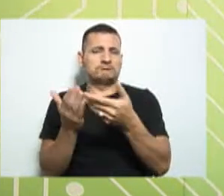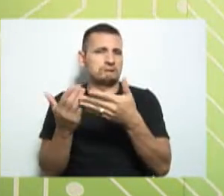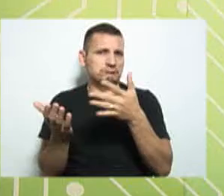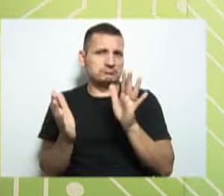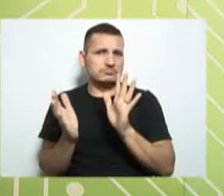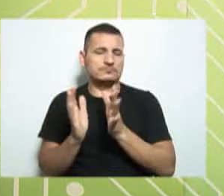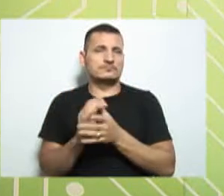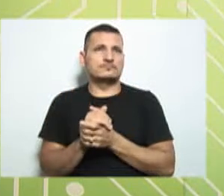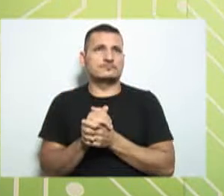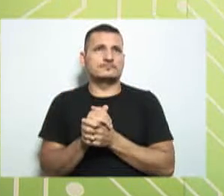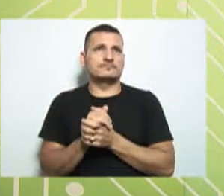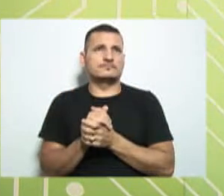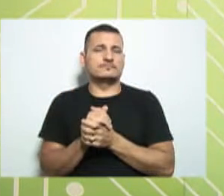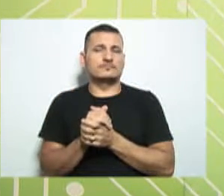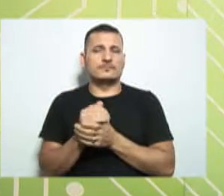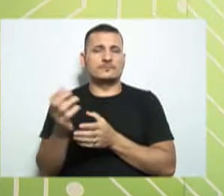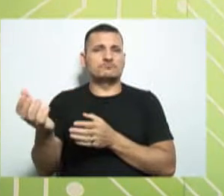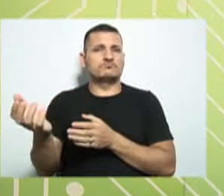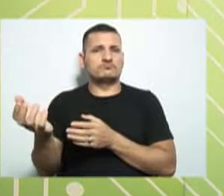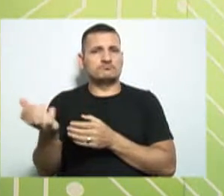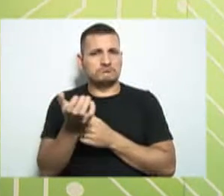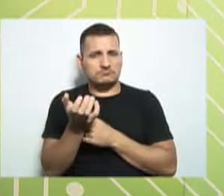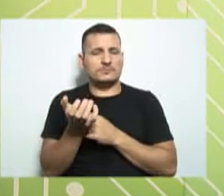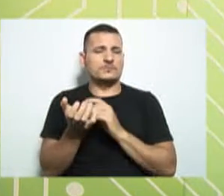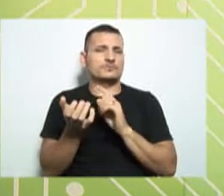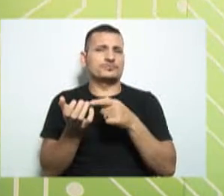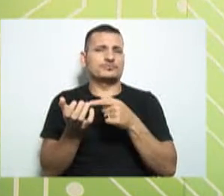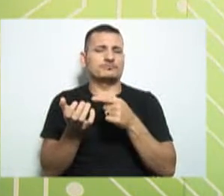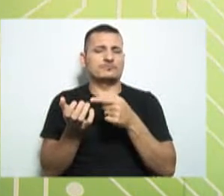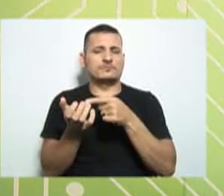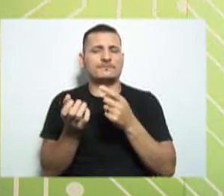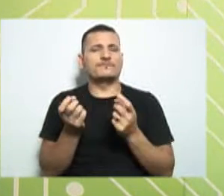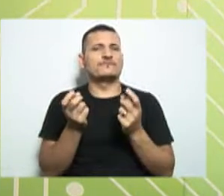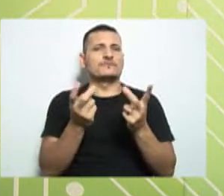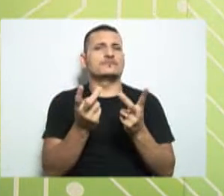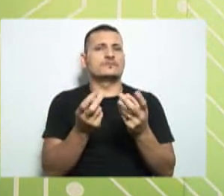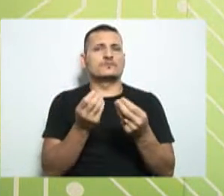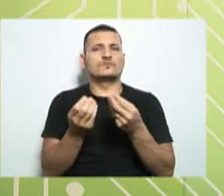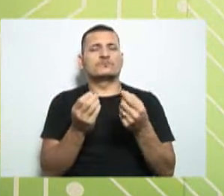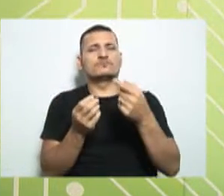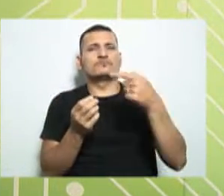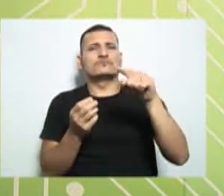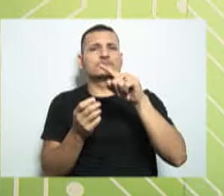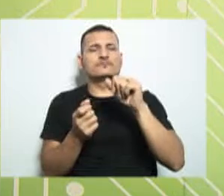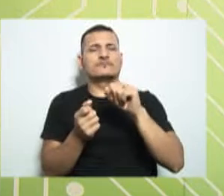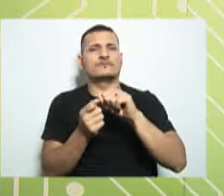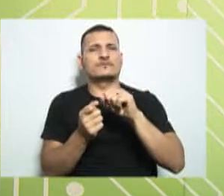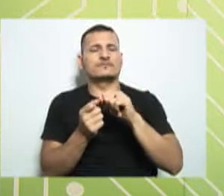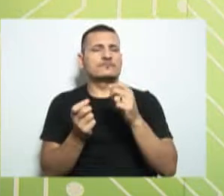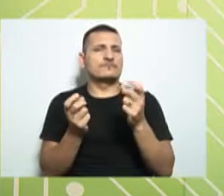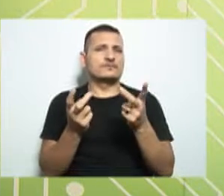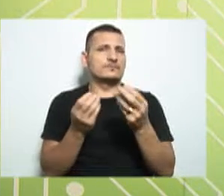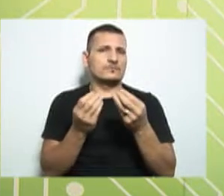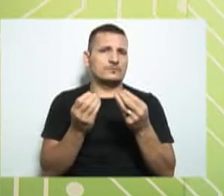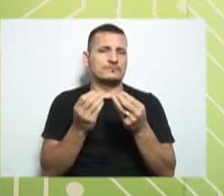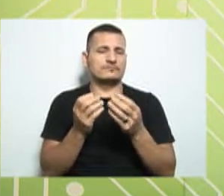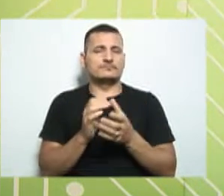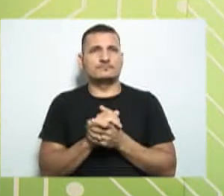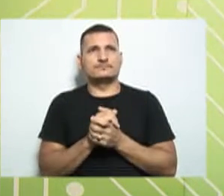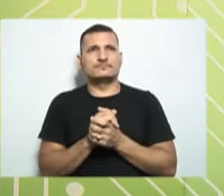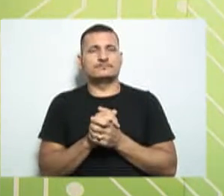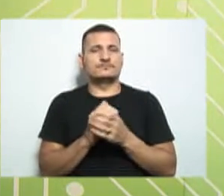fazer uma venda. Como é que vocês fazem essa formação de preço? Se eu tenho que somar